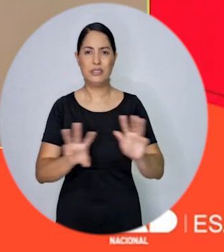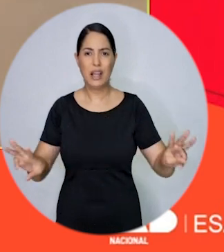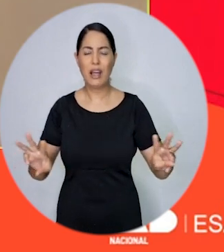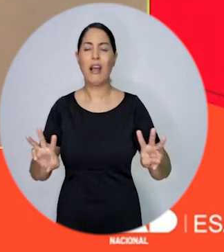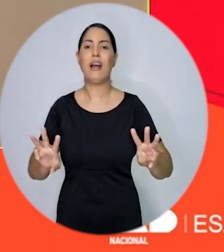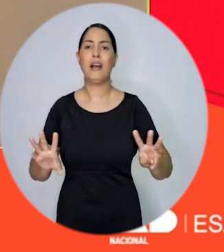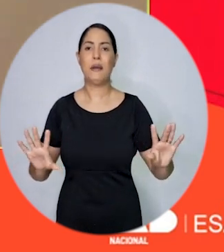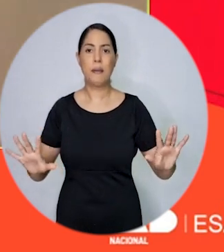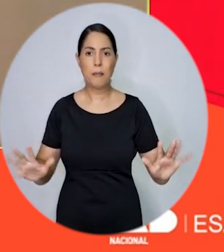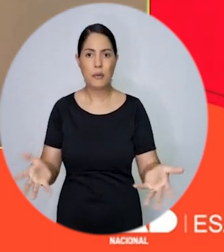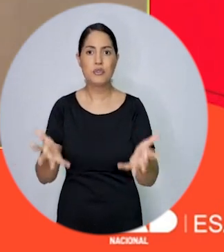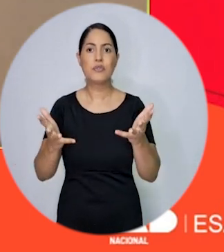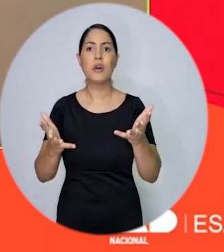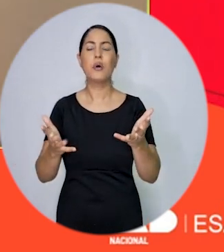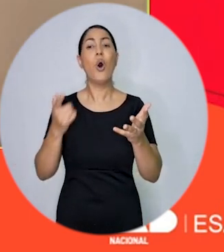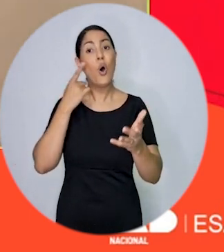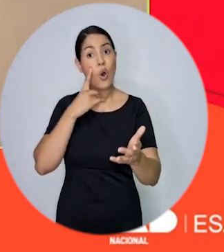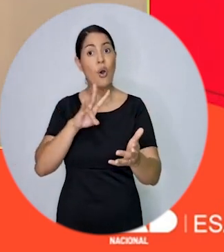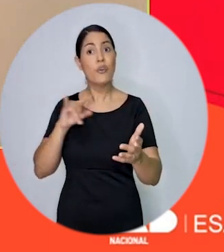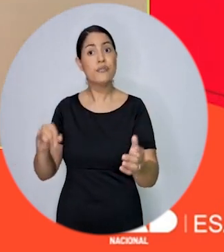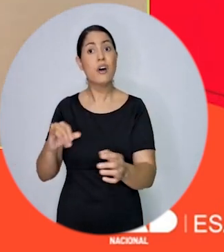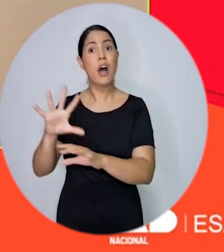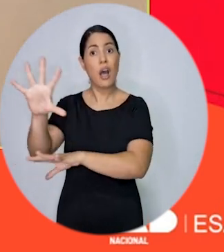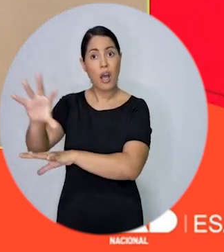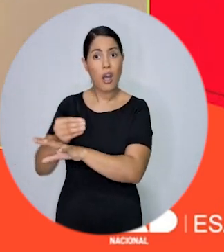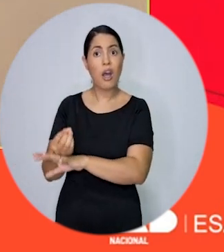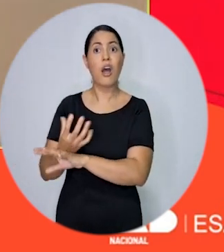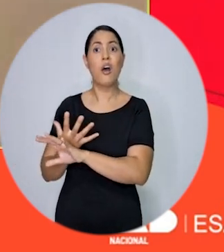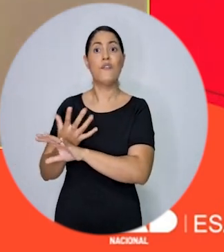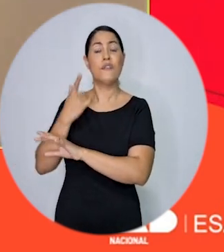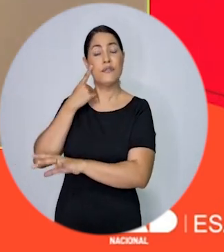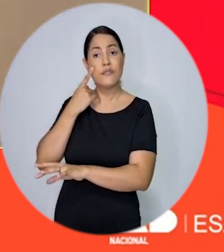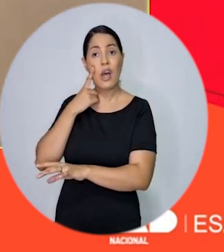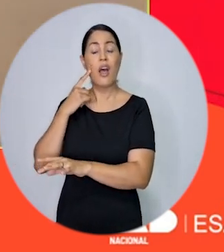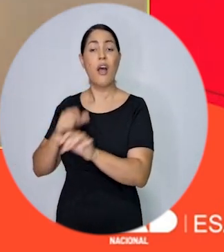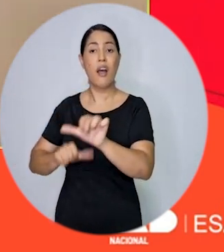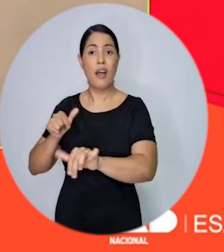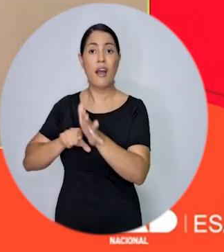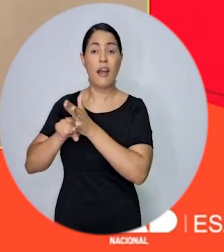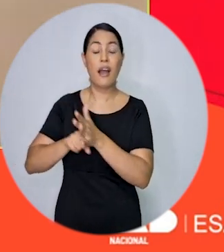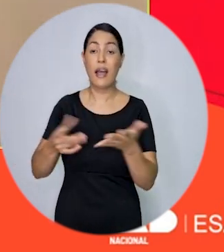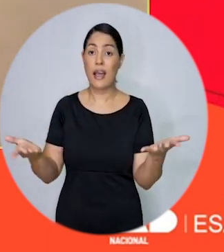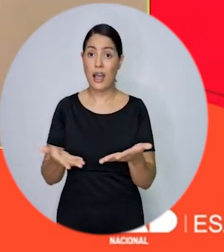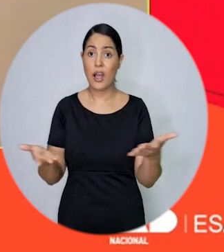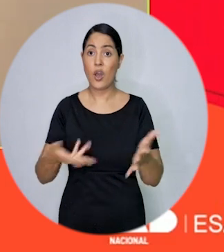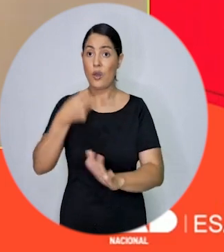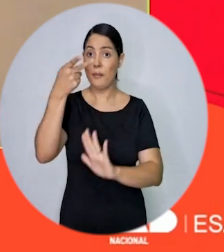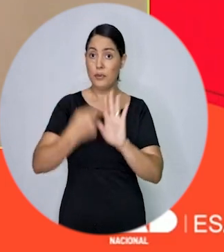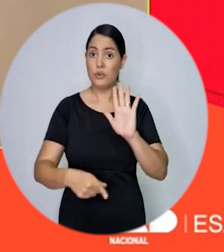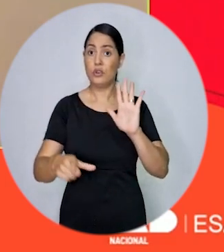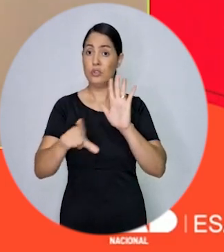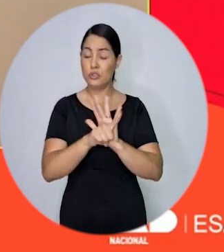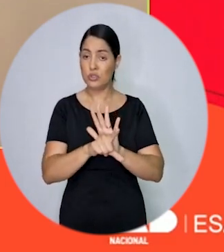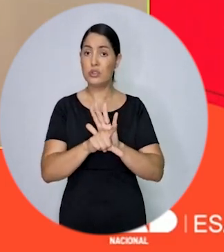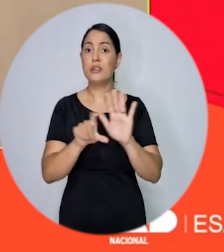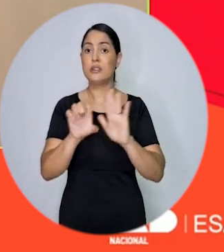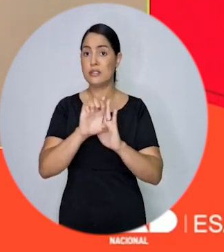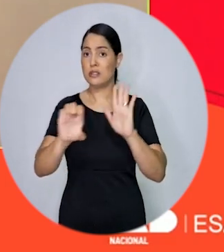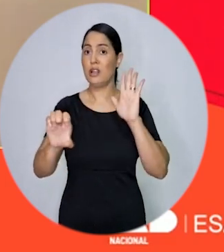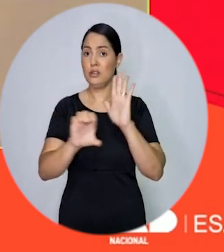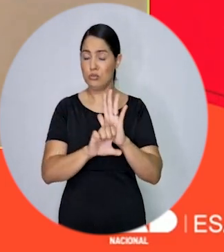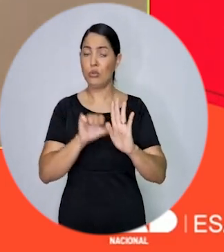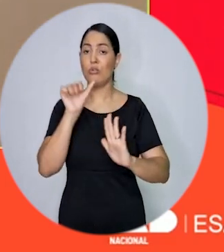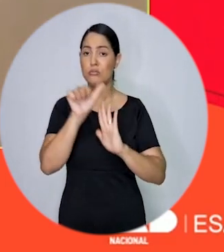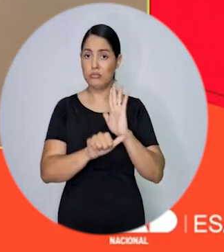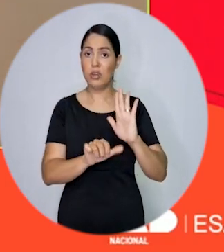denúncia, motivamos as nossas seccionais a criarem ouvidoria e estamos culminando agora com um projeto de lei que vai alterar o nosso